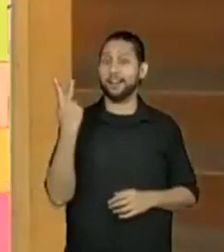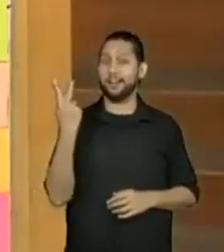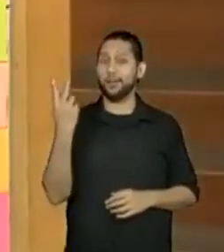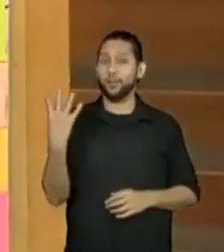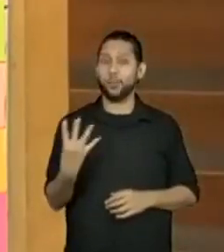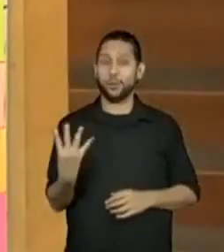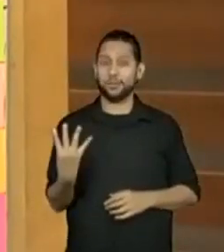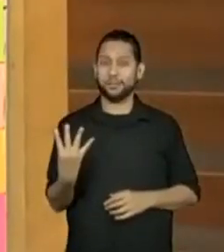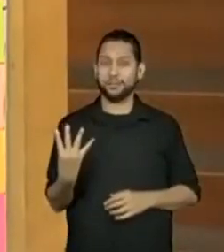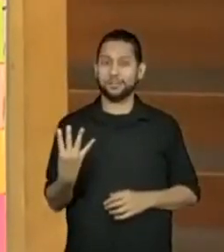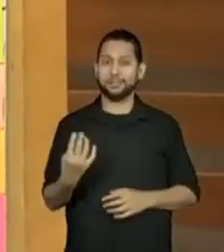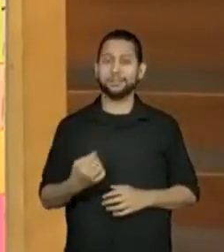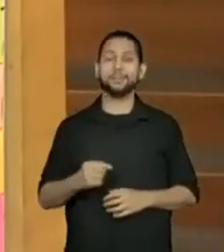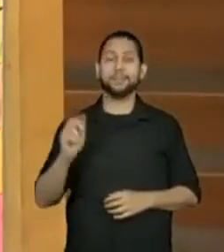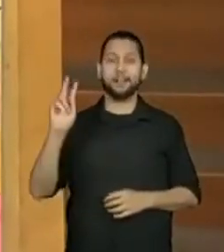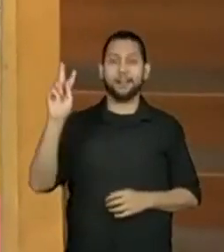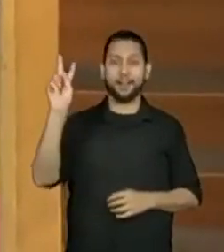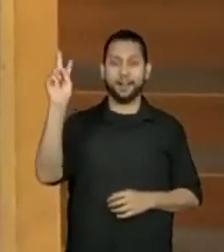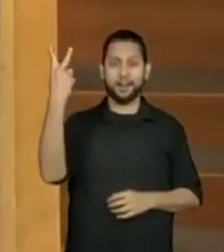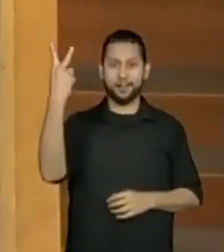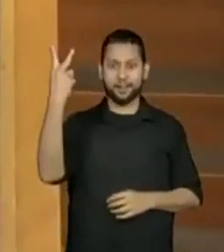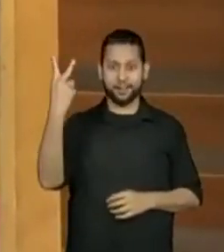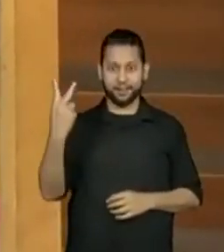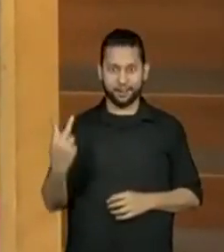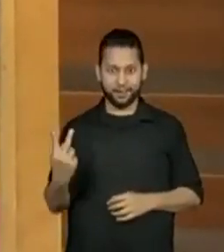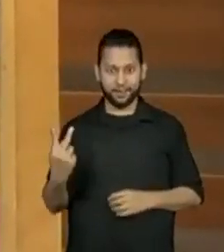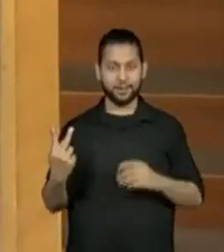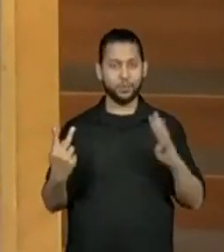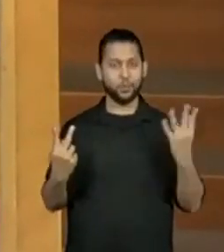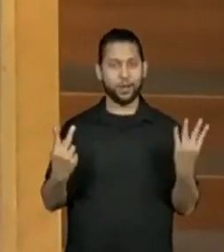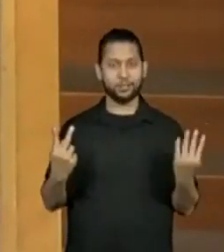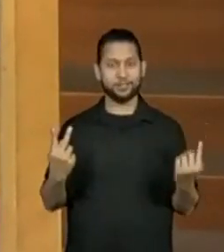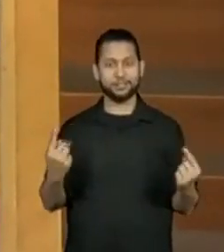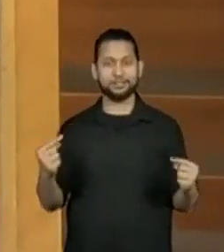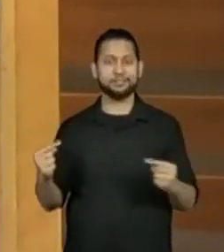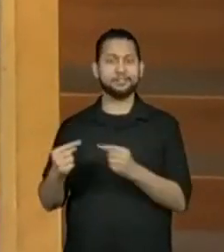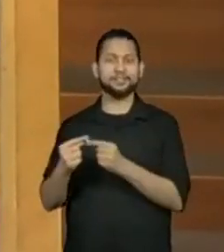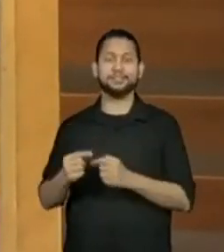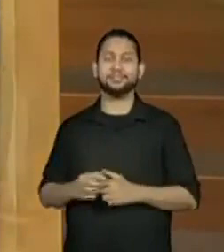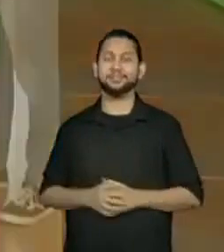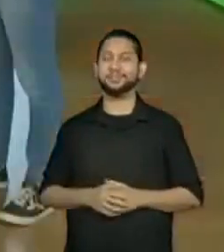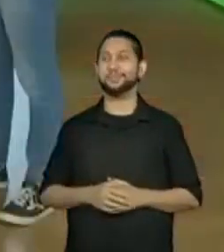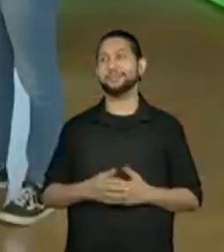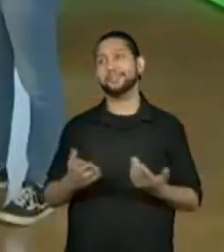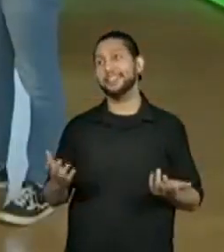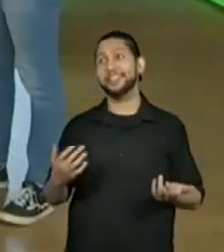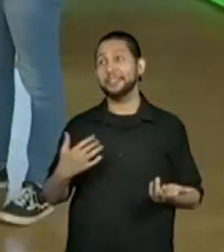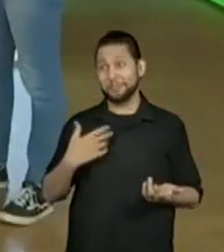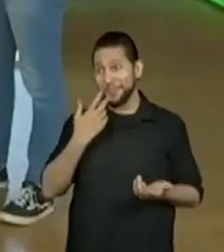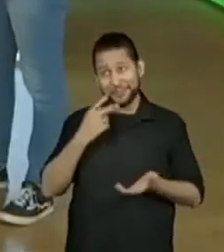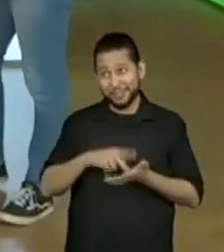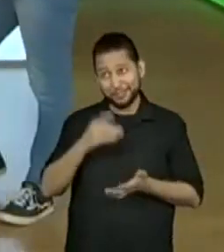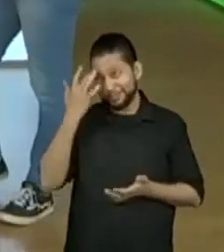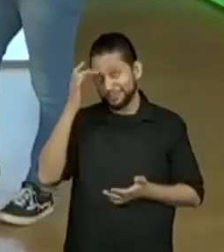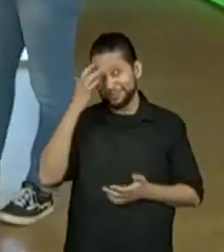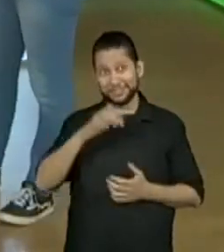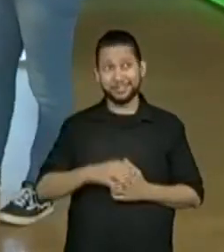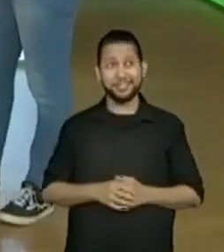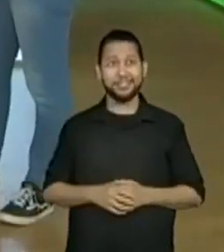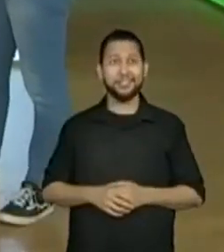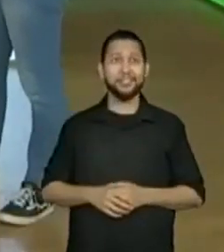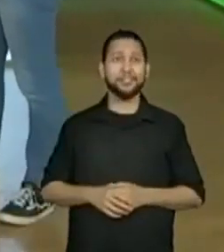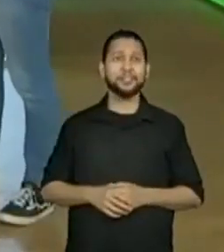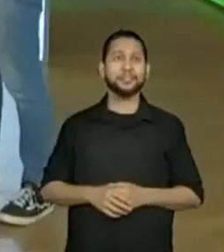H4. Uhum. H4. Ela foi tão convicta, né, gente? Não, mas eu realmente não sei o que que tem. Vamos